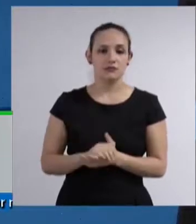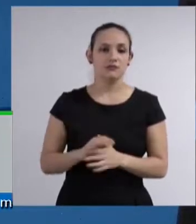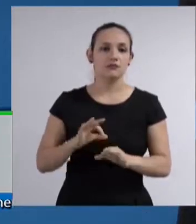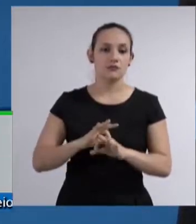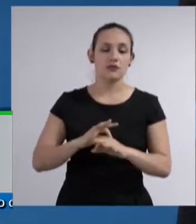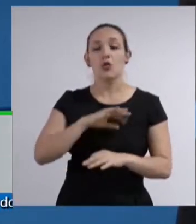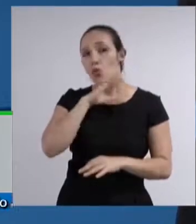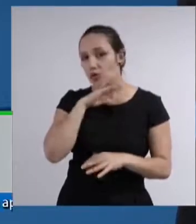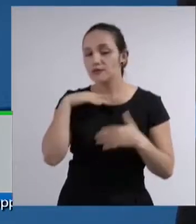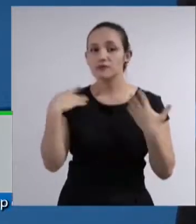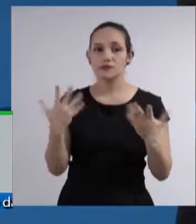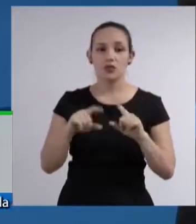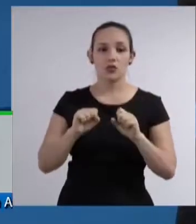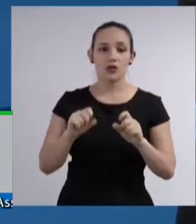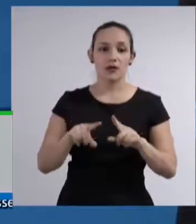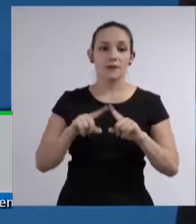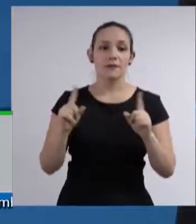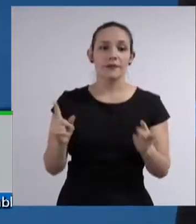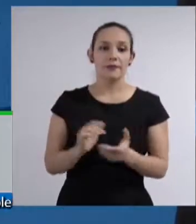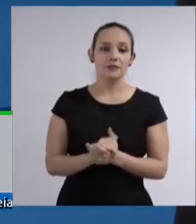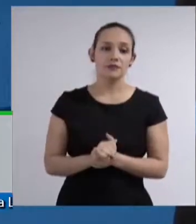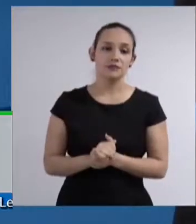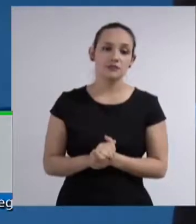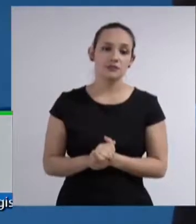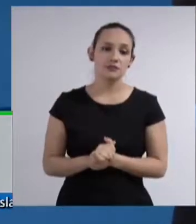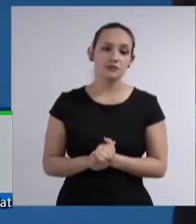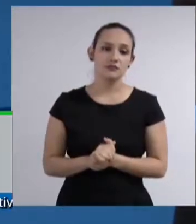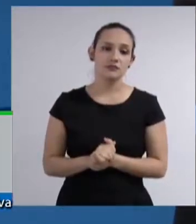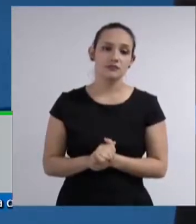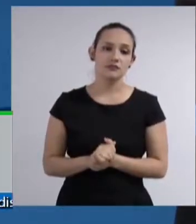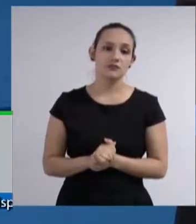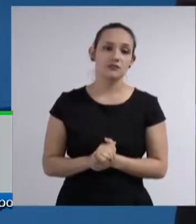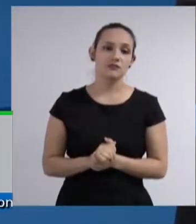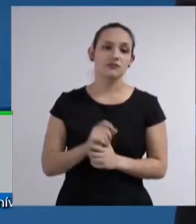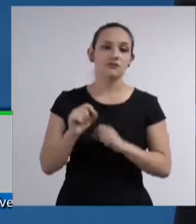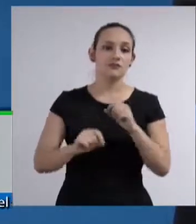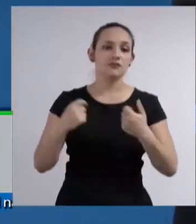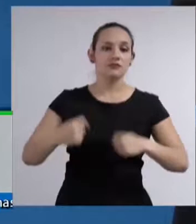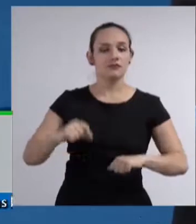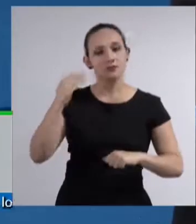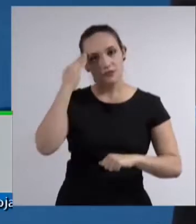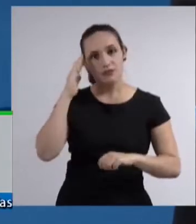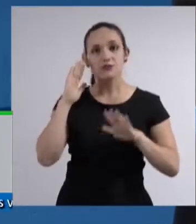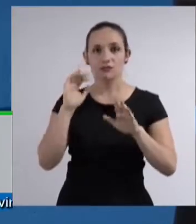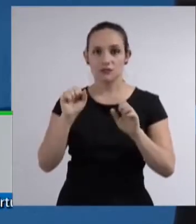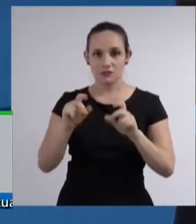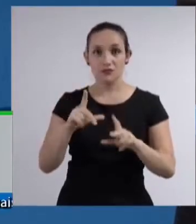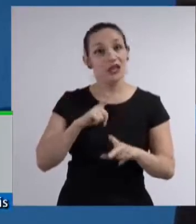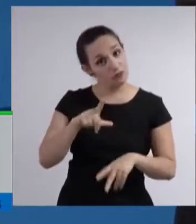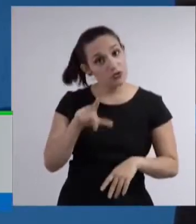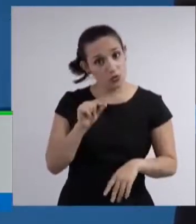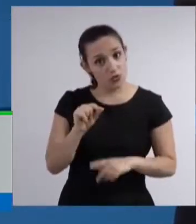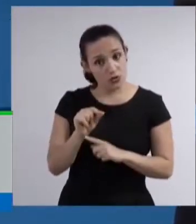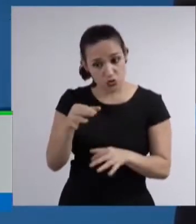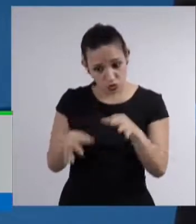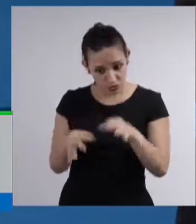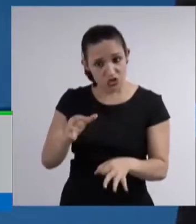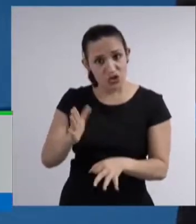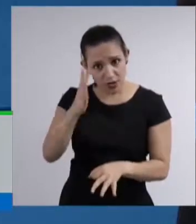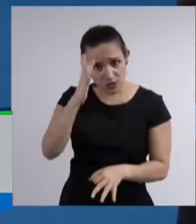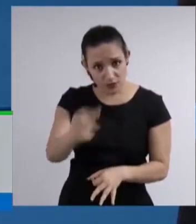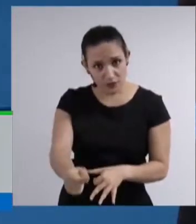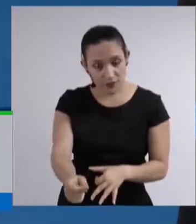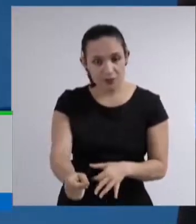vendo. Mas aí, deputado, o que tem que se entender é que ali houve uma decisão judicial. E